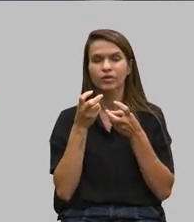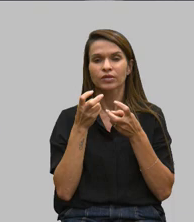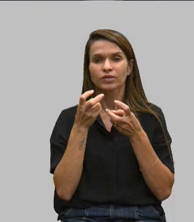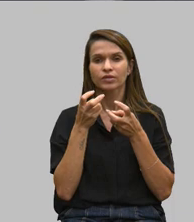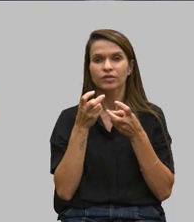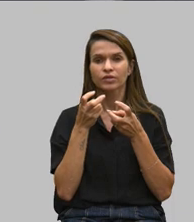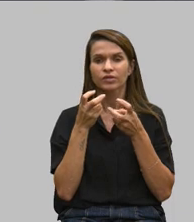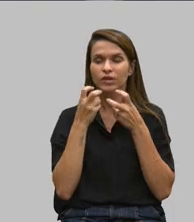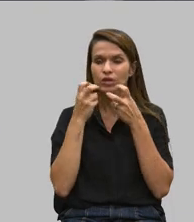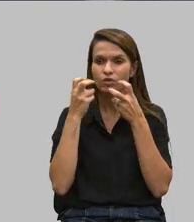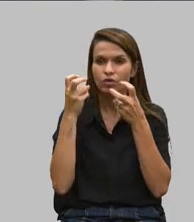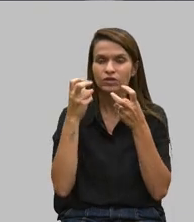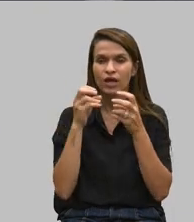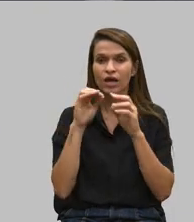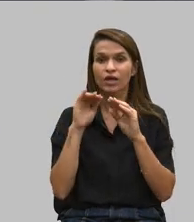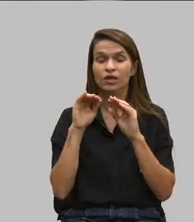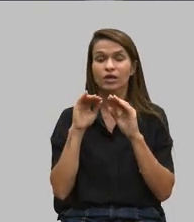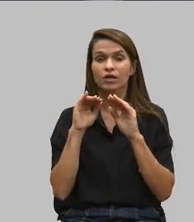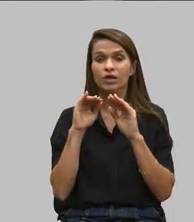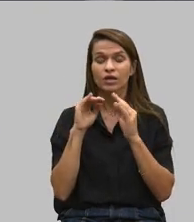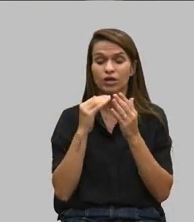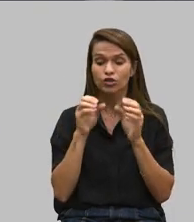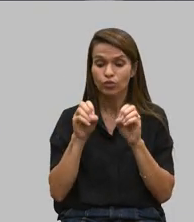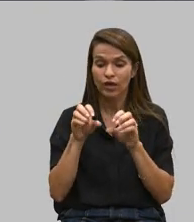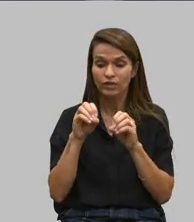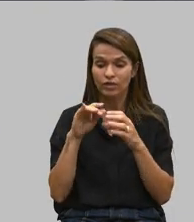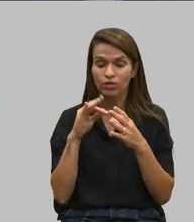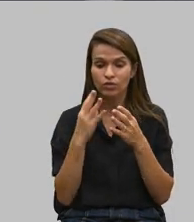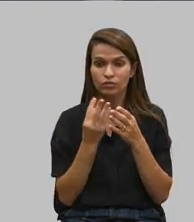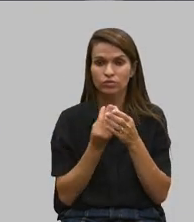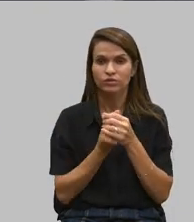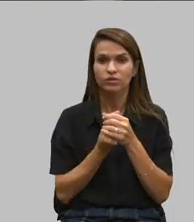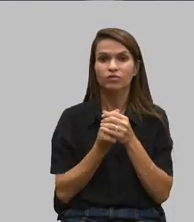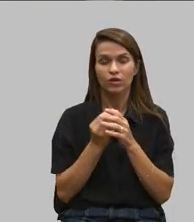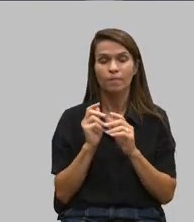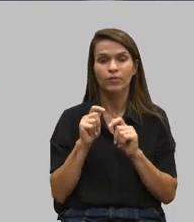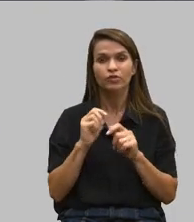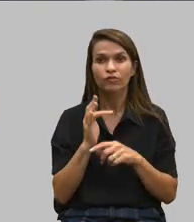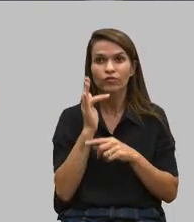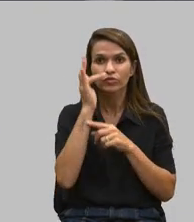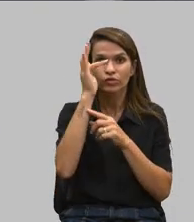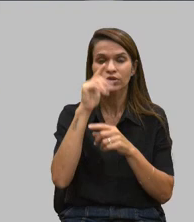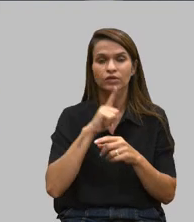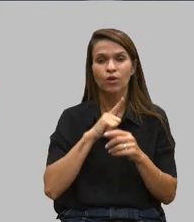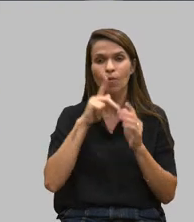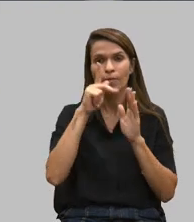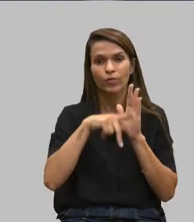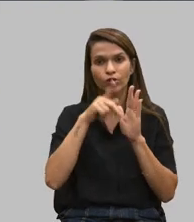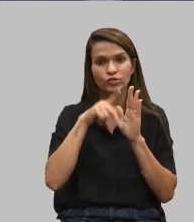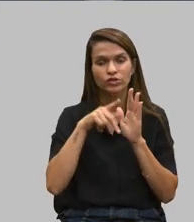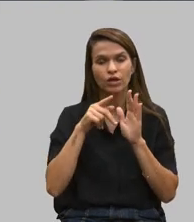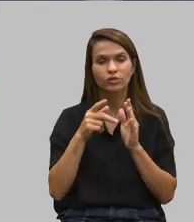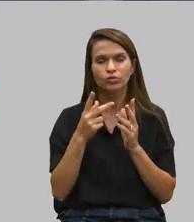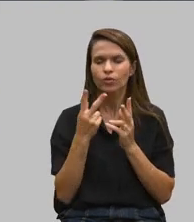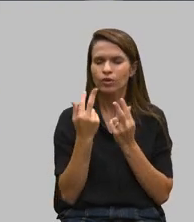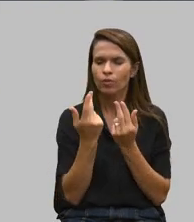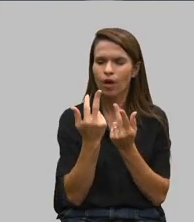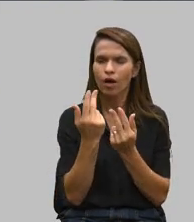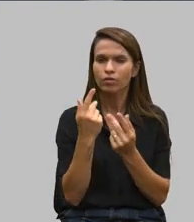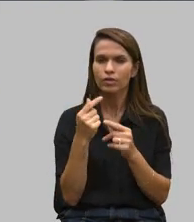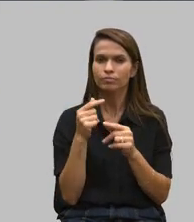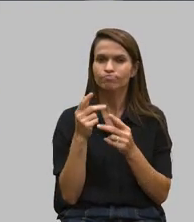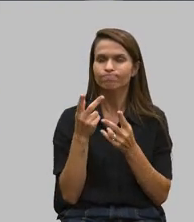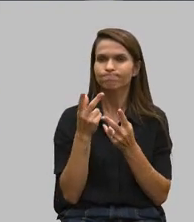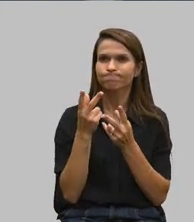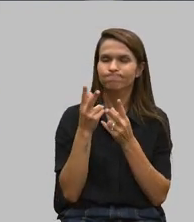educação inclusiva que nós possamos no futuro termos um projeto também da mesma altivez da mesma importância com